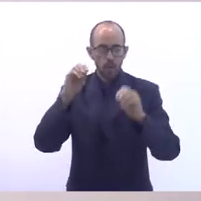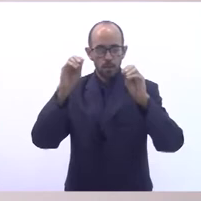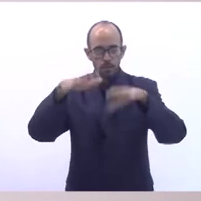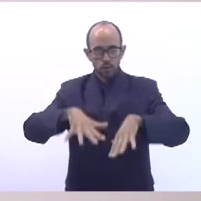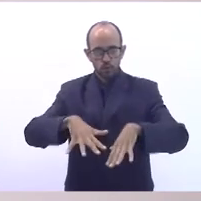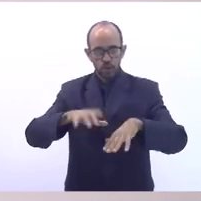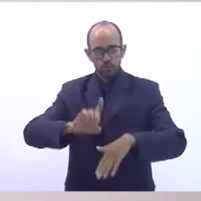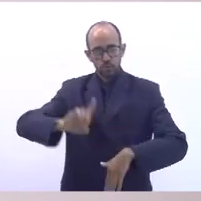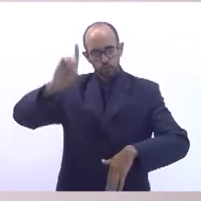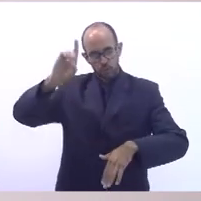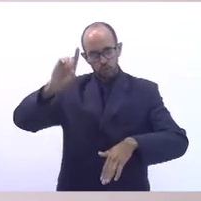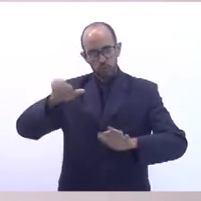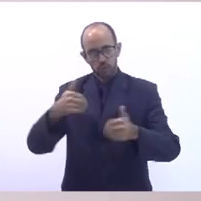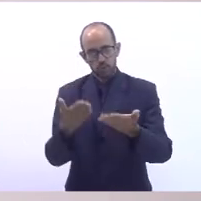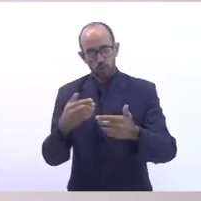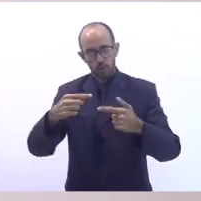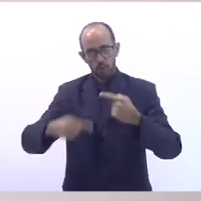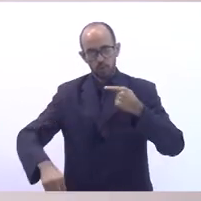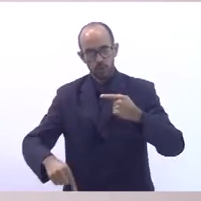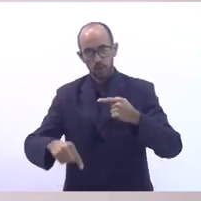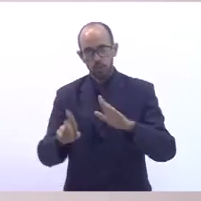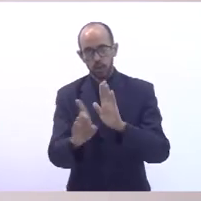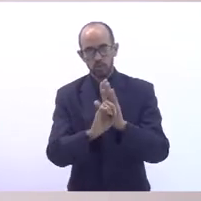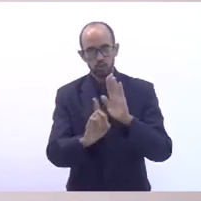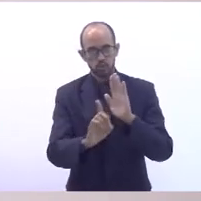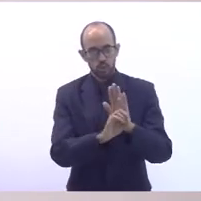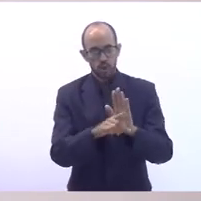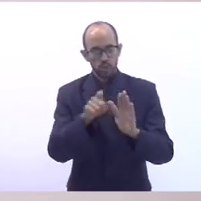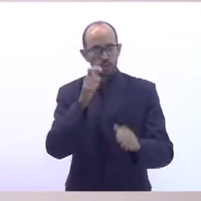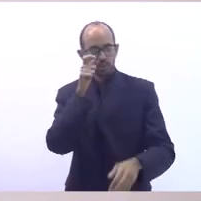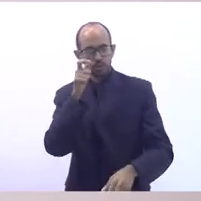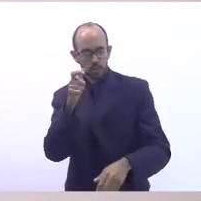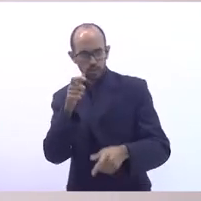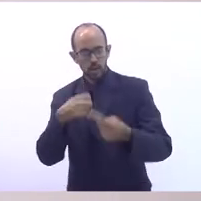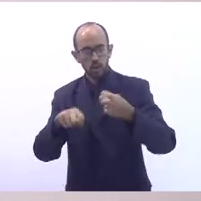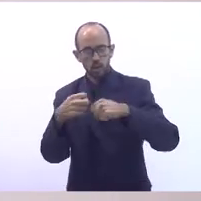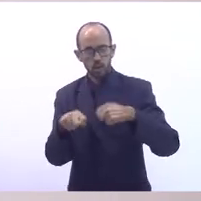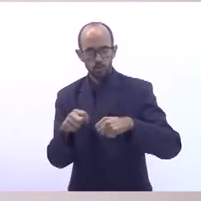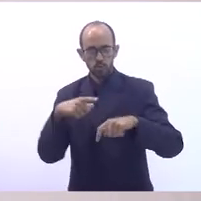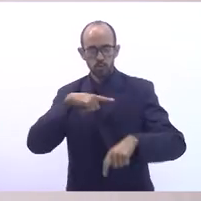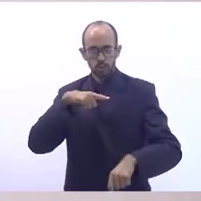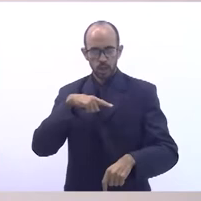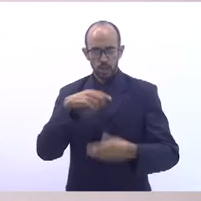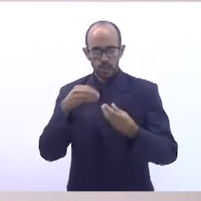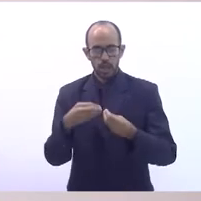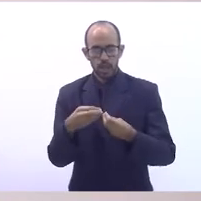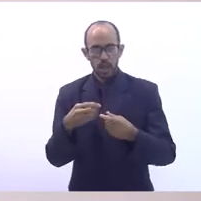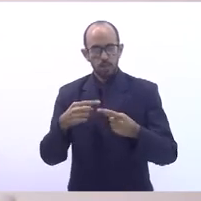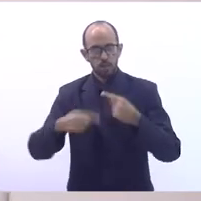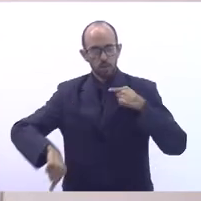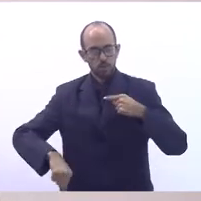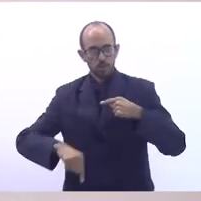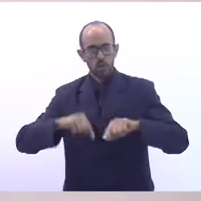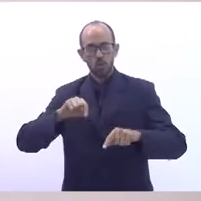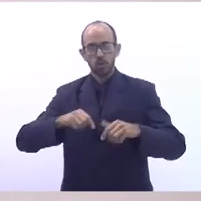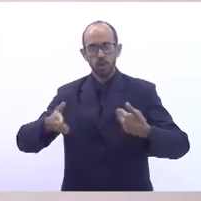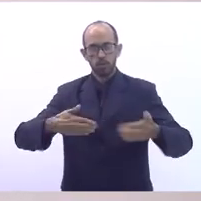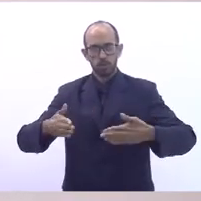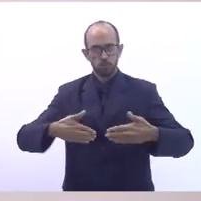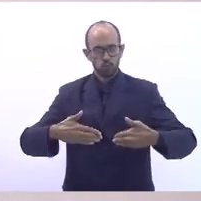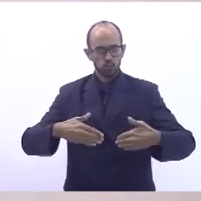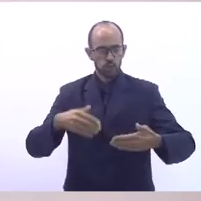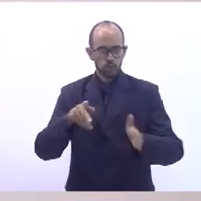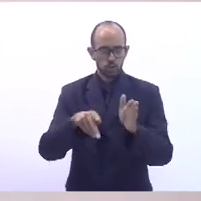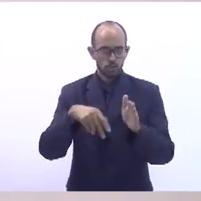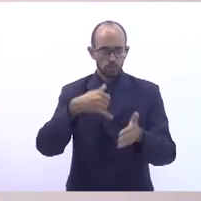aí tem questão das drogas também respondendo por interesses econômicos como a contribuição da proibição através da indústria do